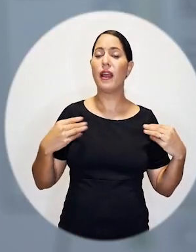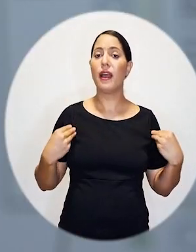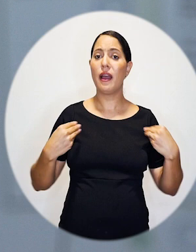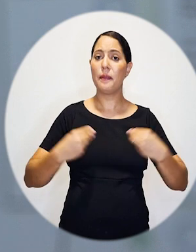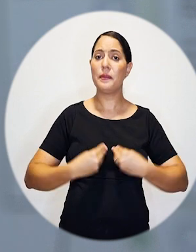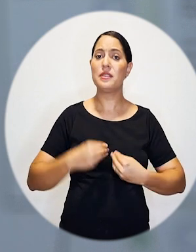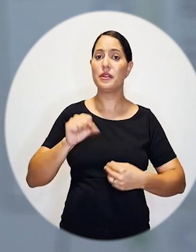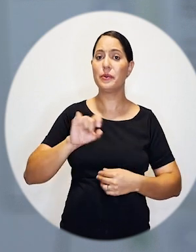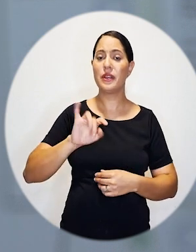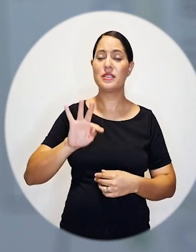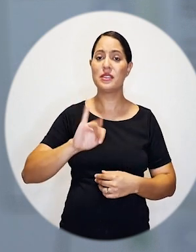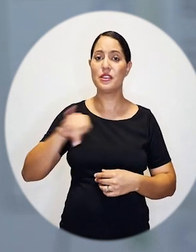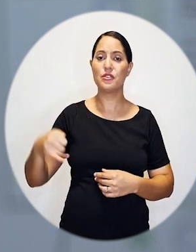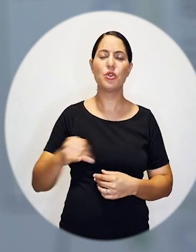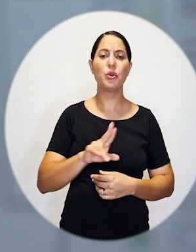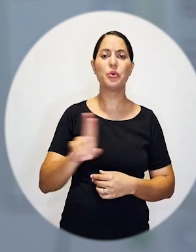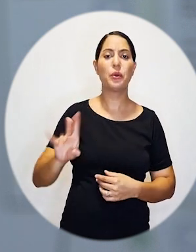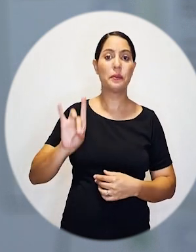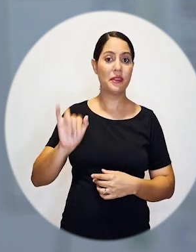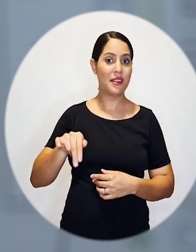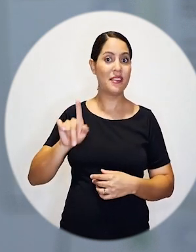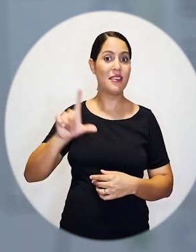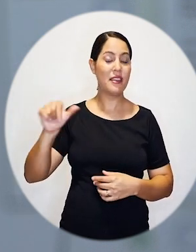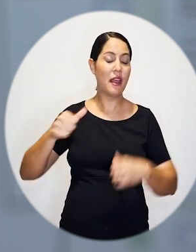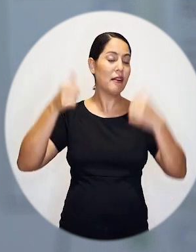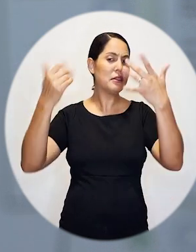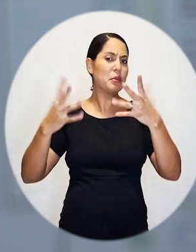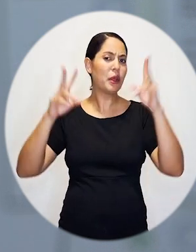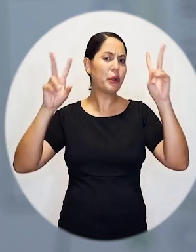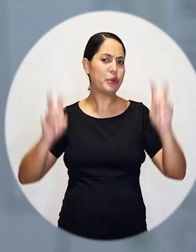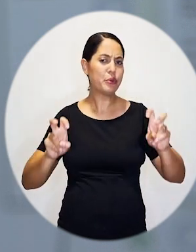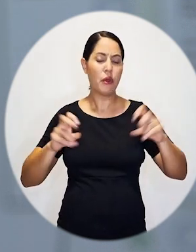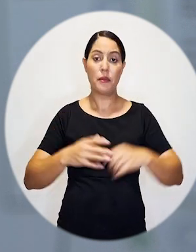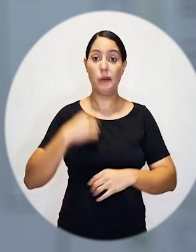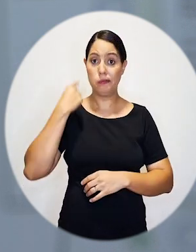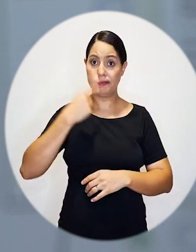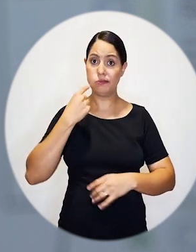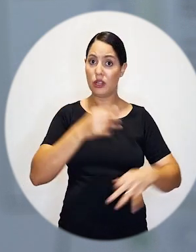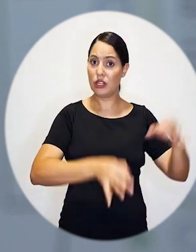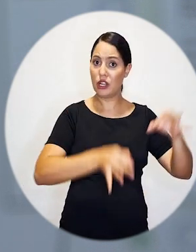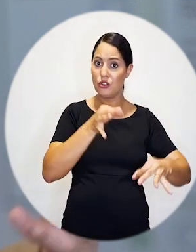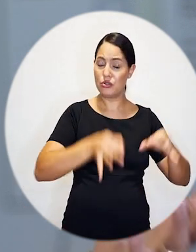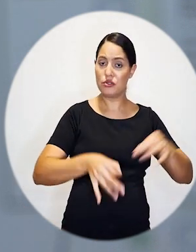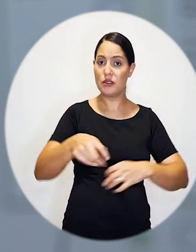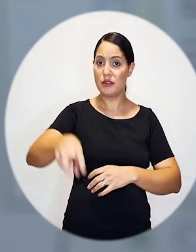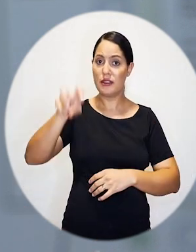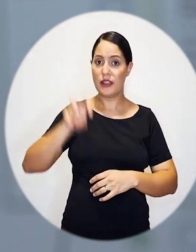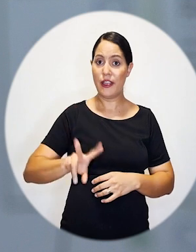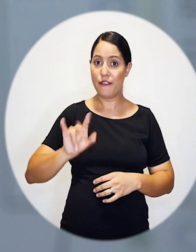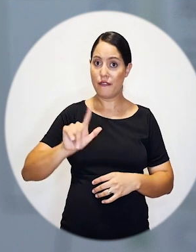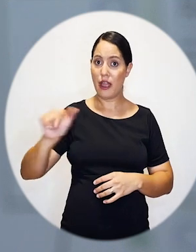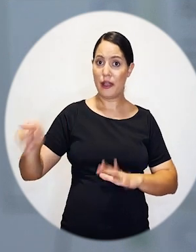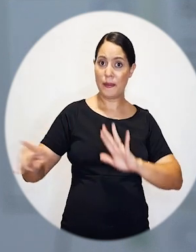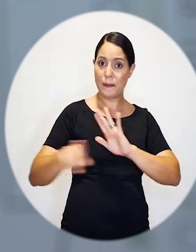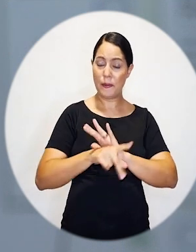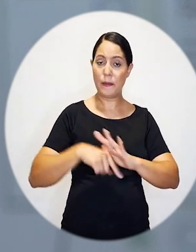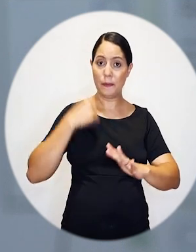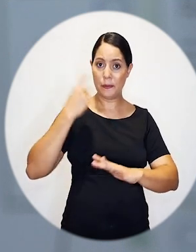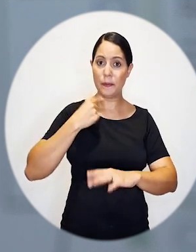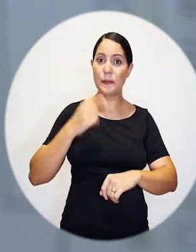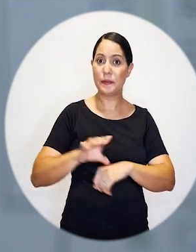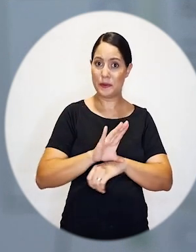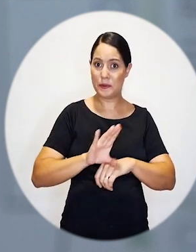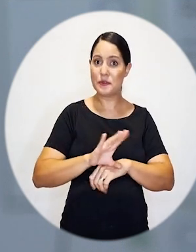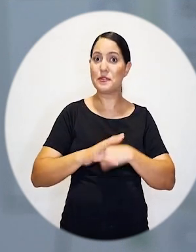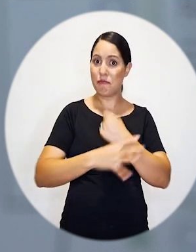da ministra do STJ, Daniela Teixeira, sobre a essencialidade da advocacia perante a justiça e a reserva de